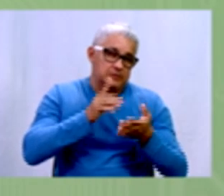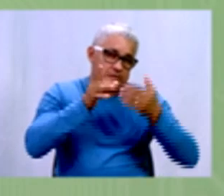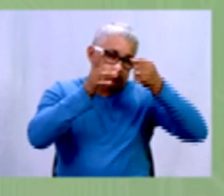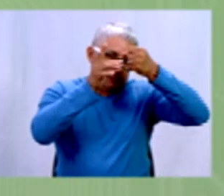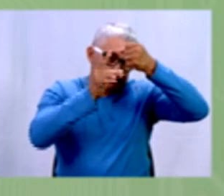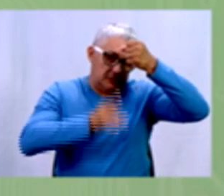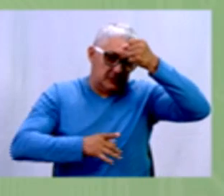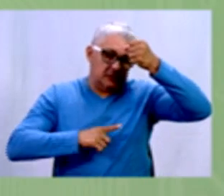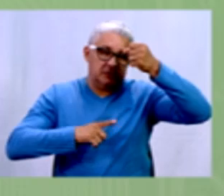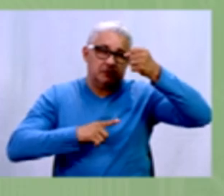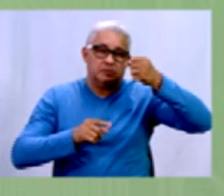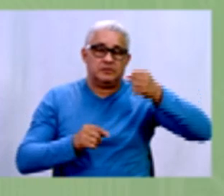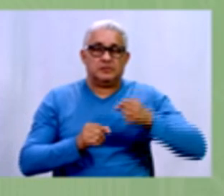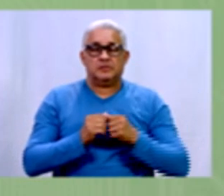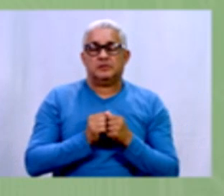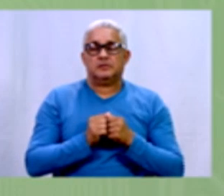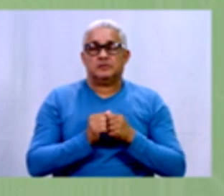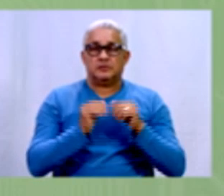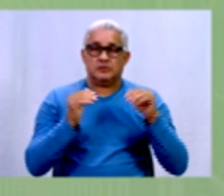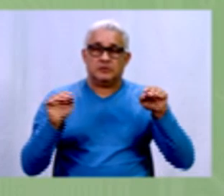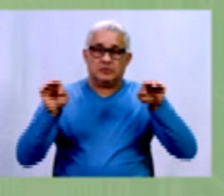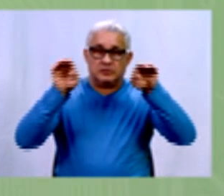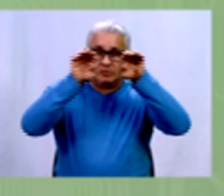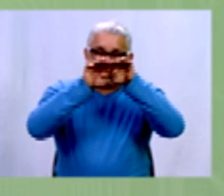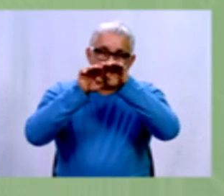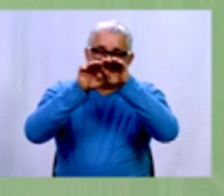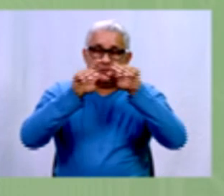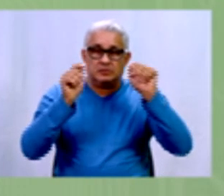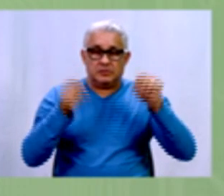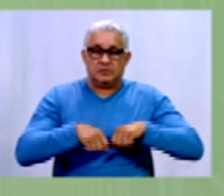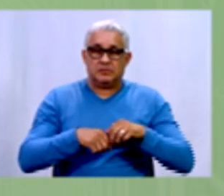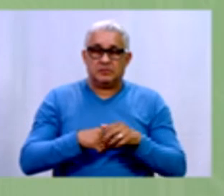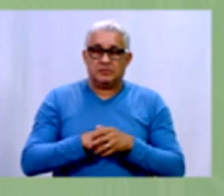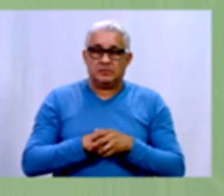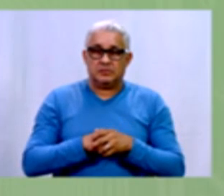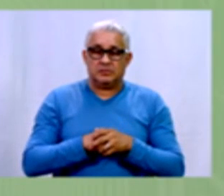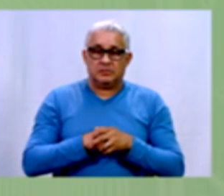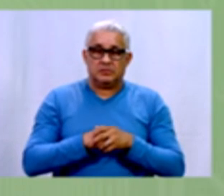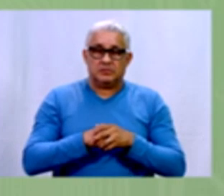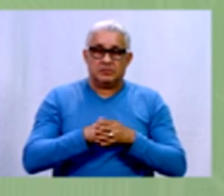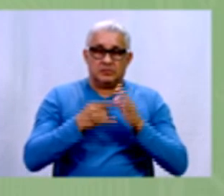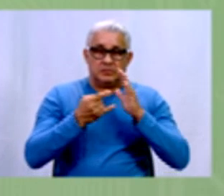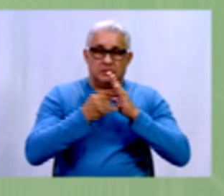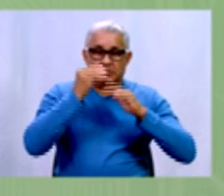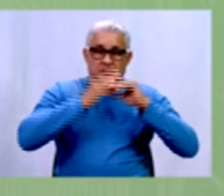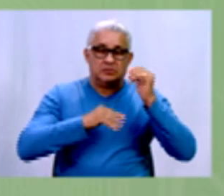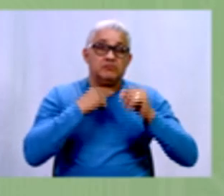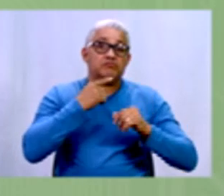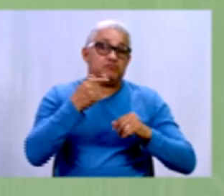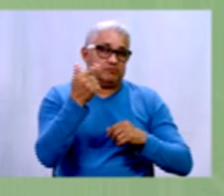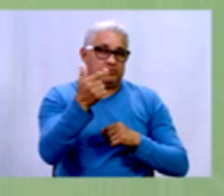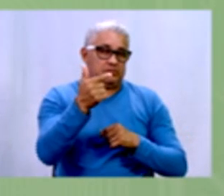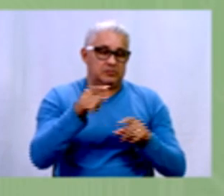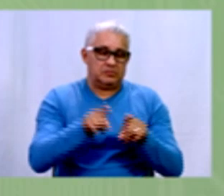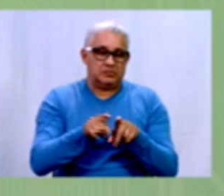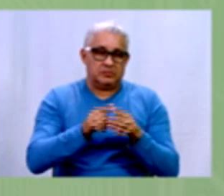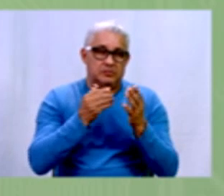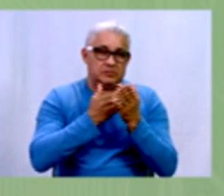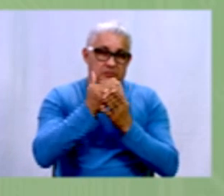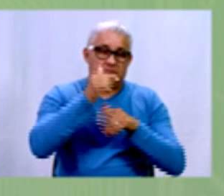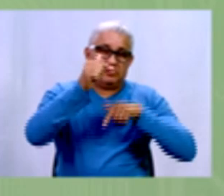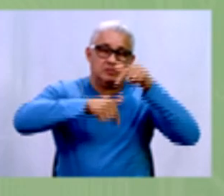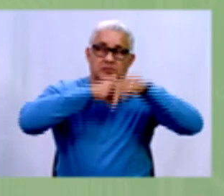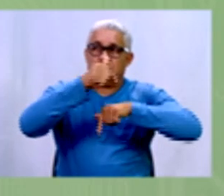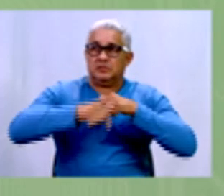detalhadas num nível que os desenvolvedores não vão ter dúvidas para começar os